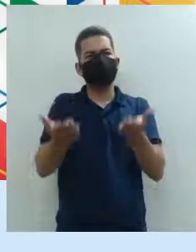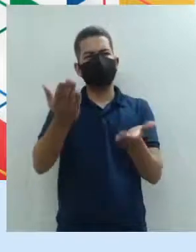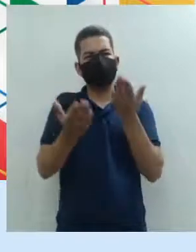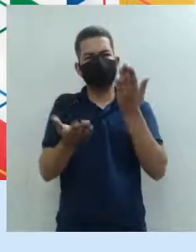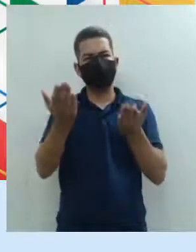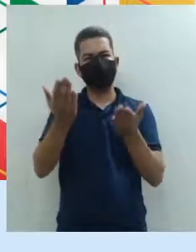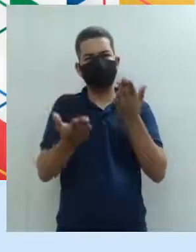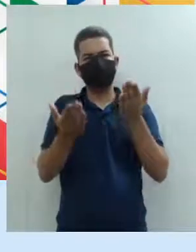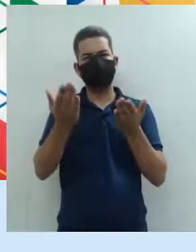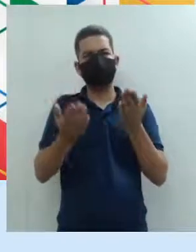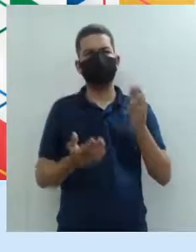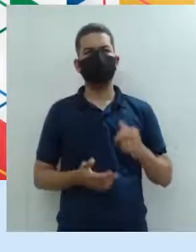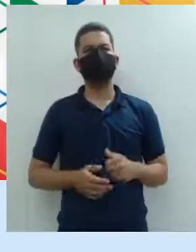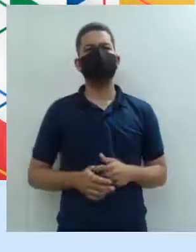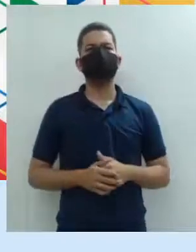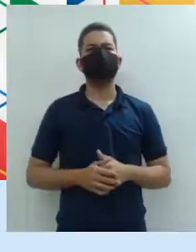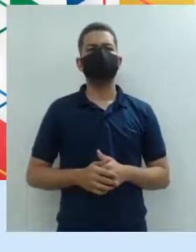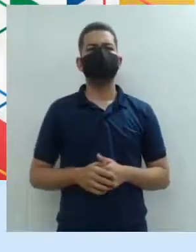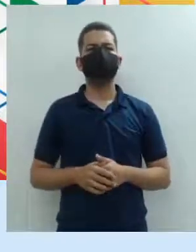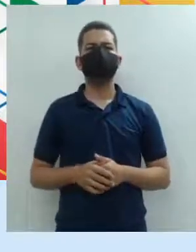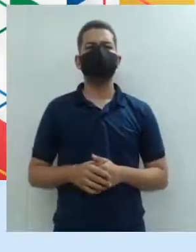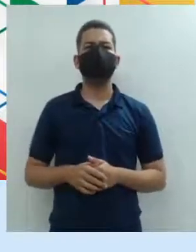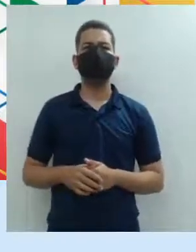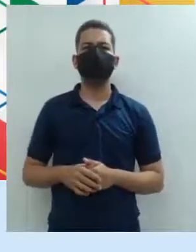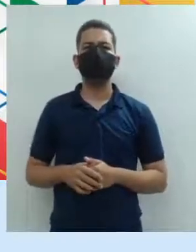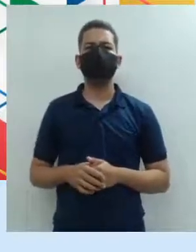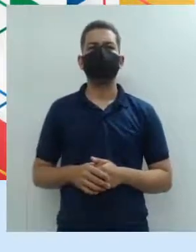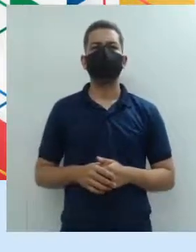determinada temperatura. Então,